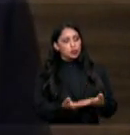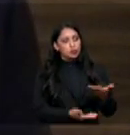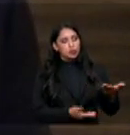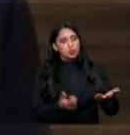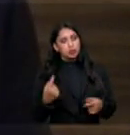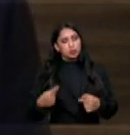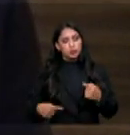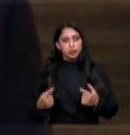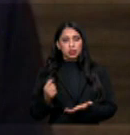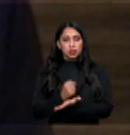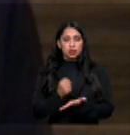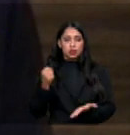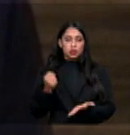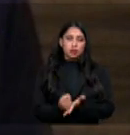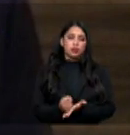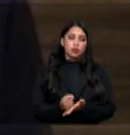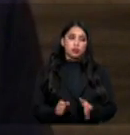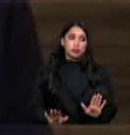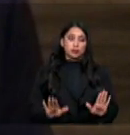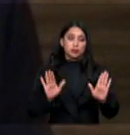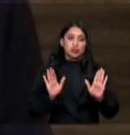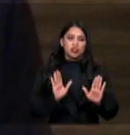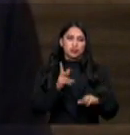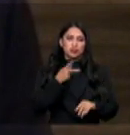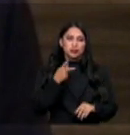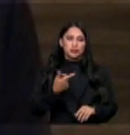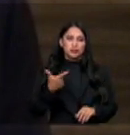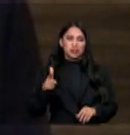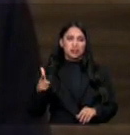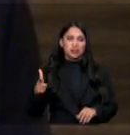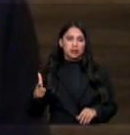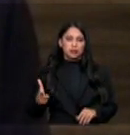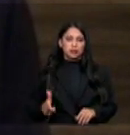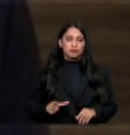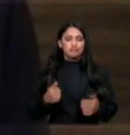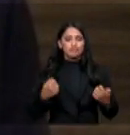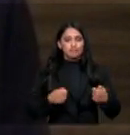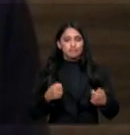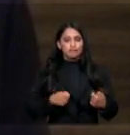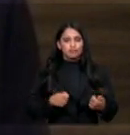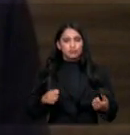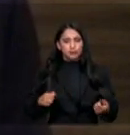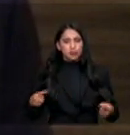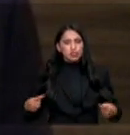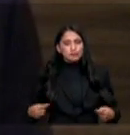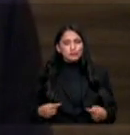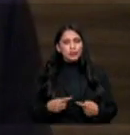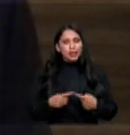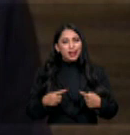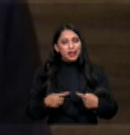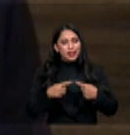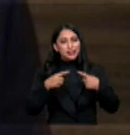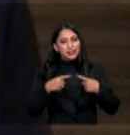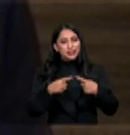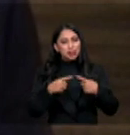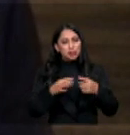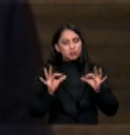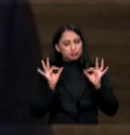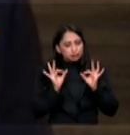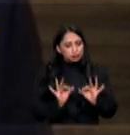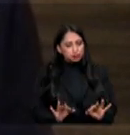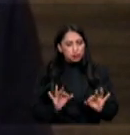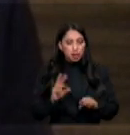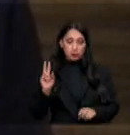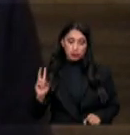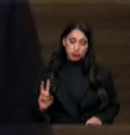jurídica contratual. Mas, como tenho dito de outras vezes, é preciso acertar a justa medida dessa proteção,